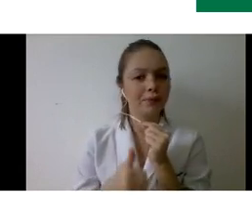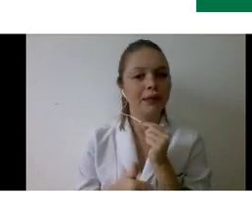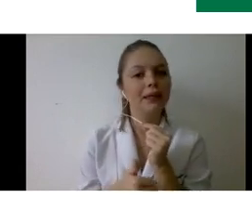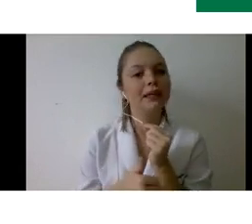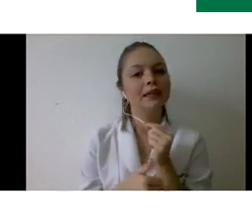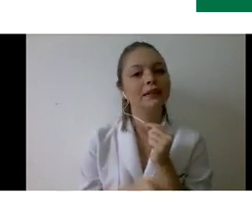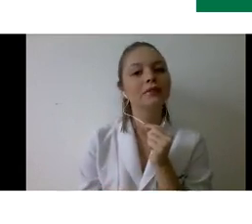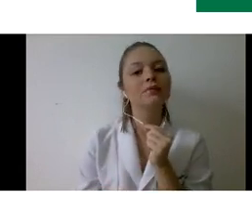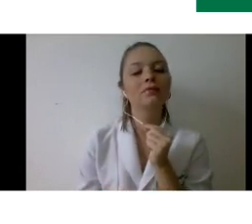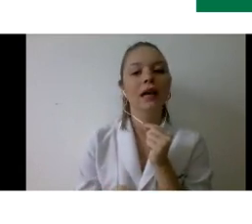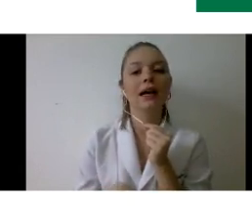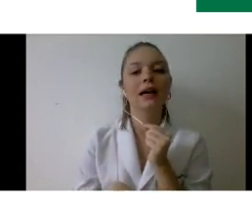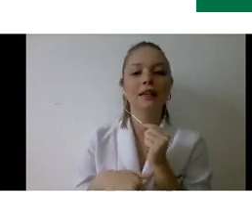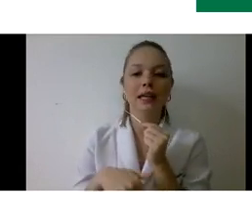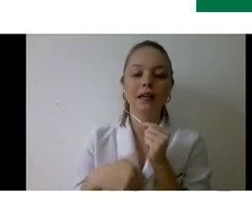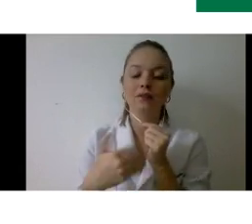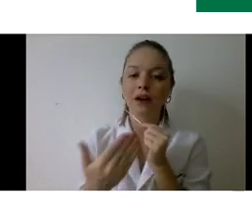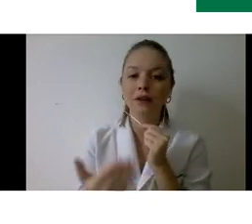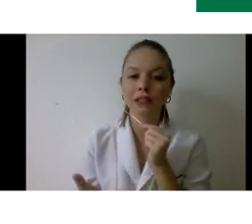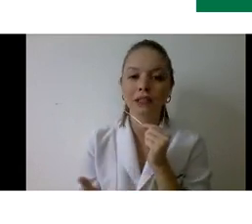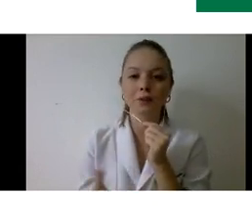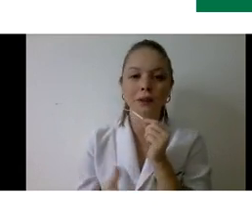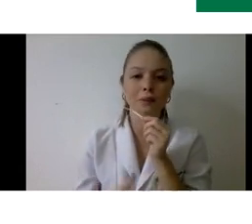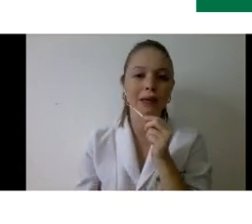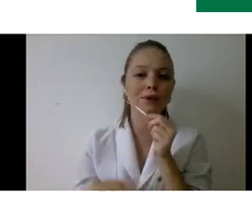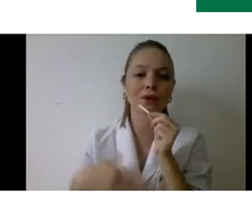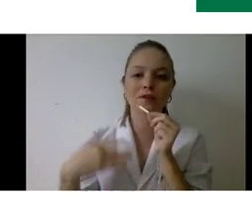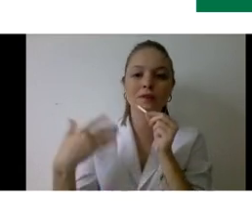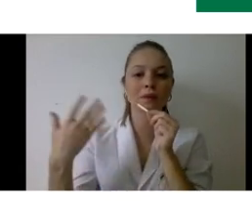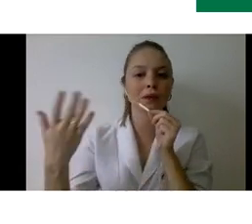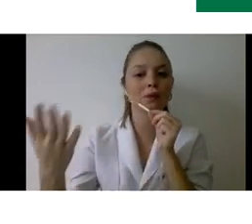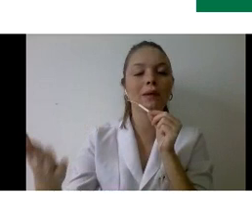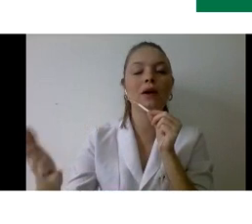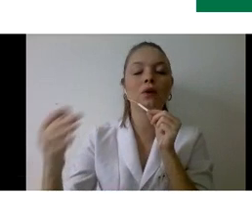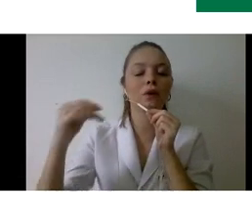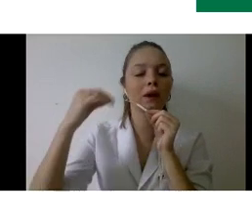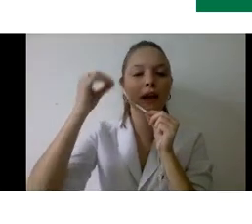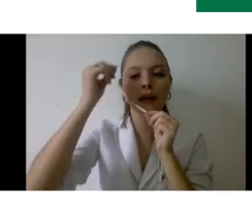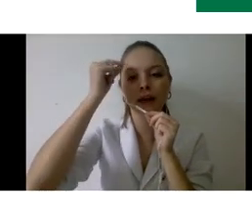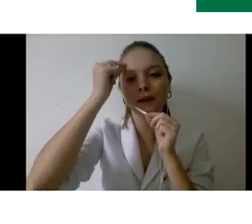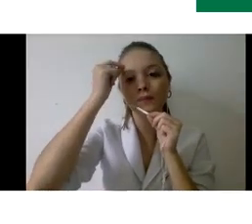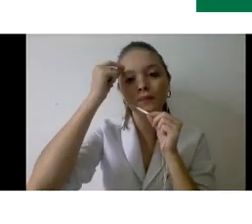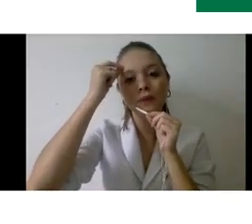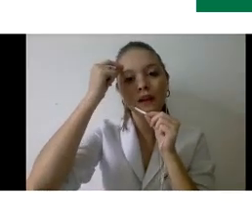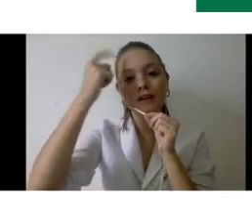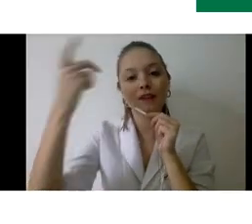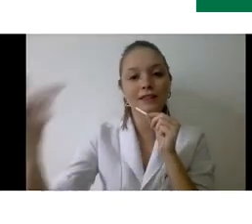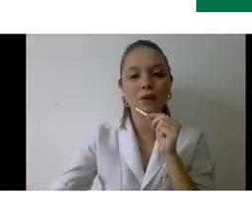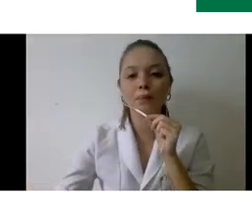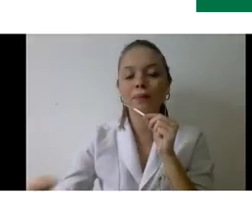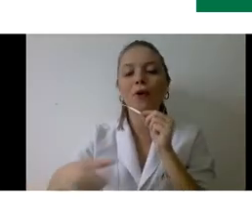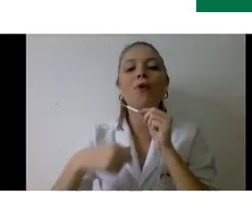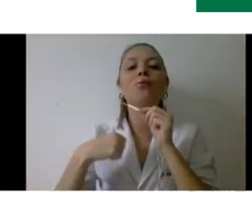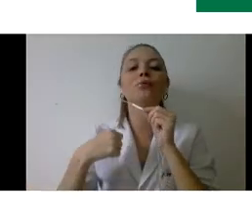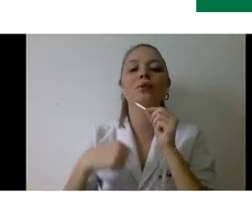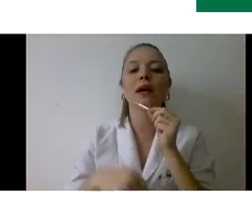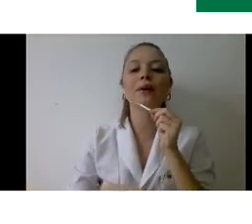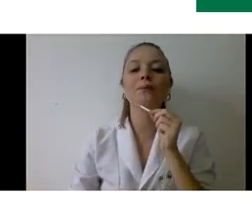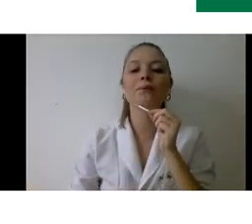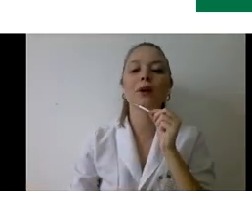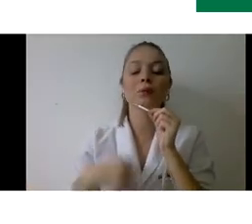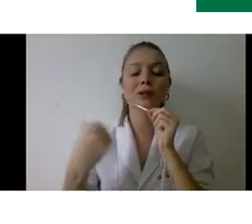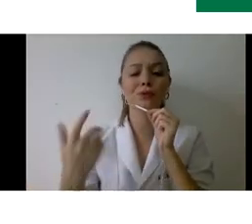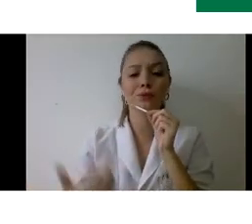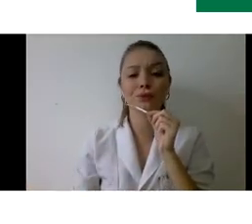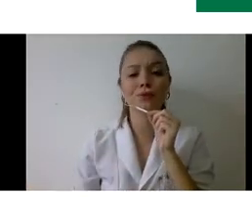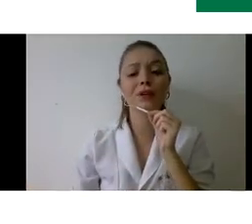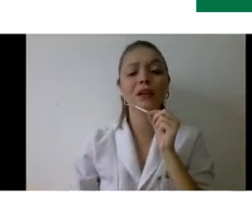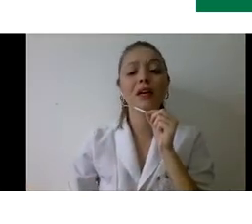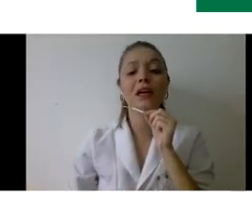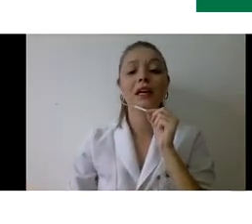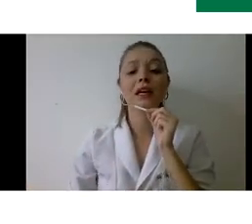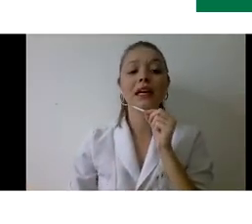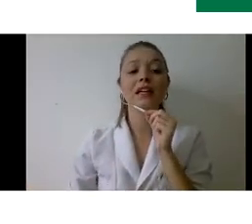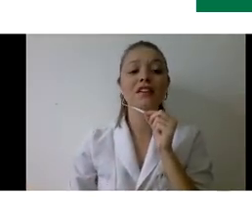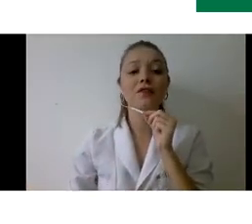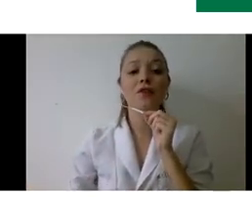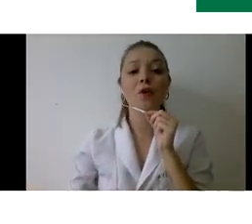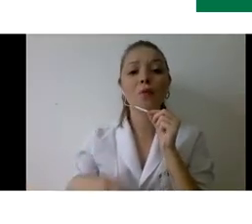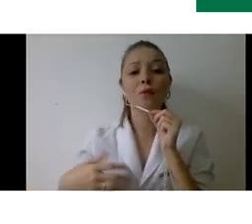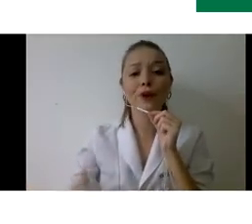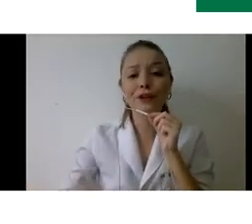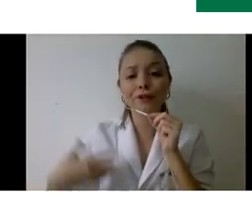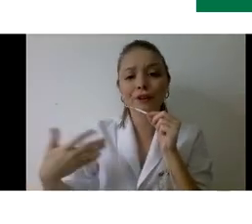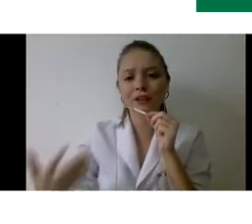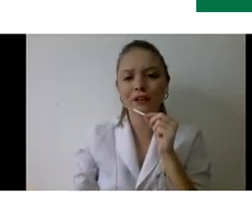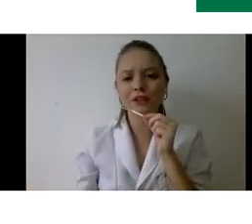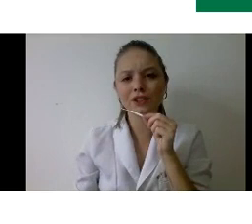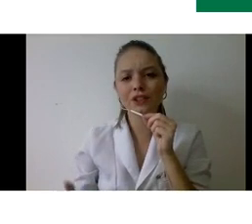com o pano, beleza, tá? Até levar ao atendimento médico, às vezes para fazer um ponto, né? Uma sutura. E